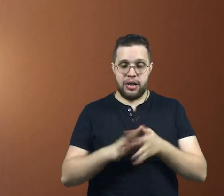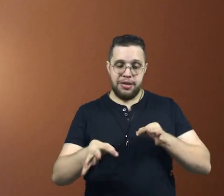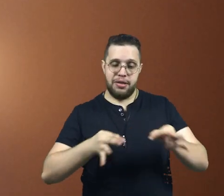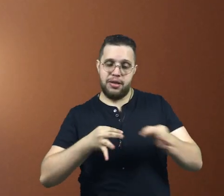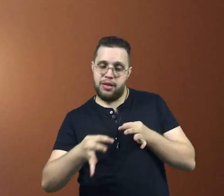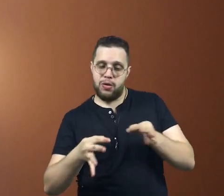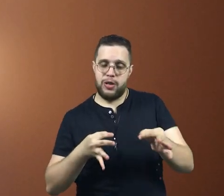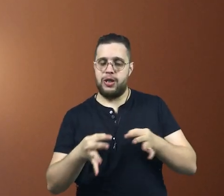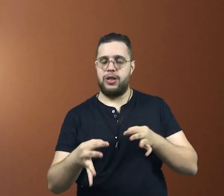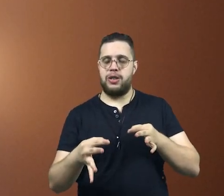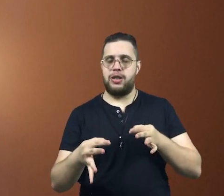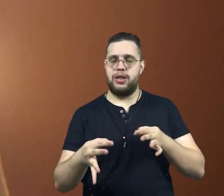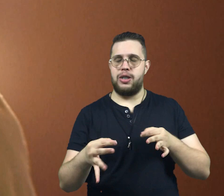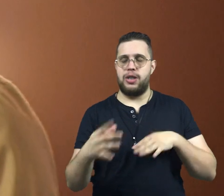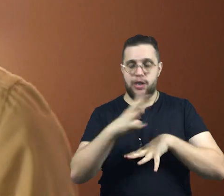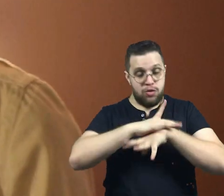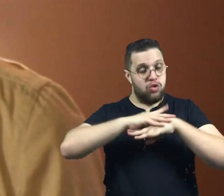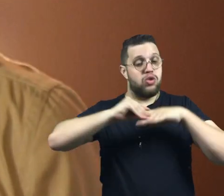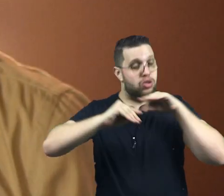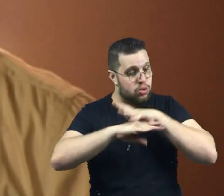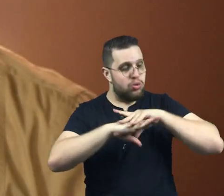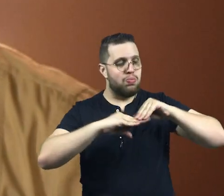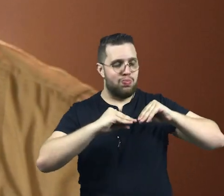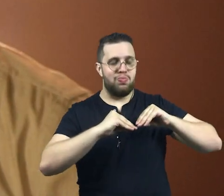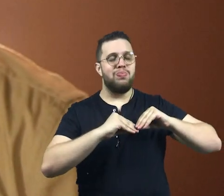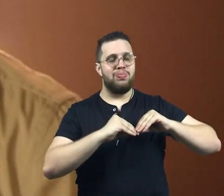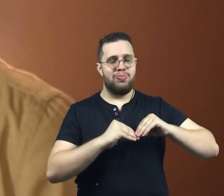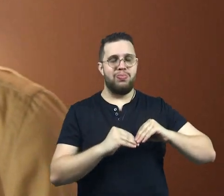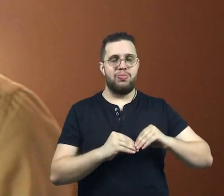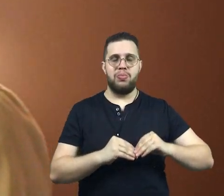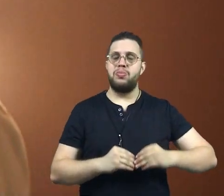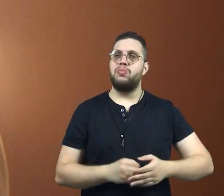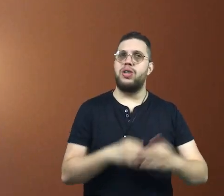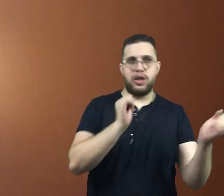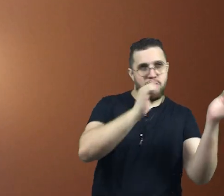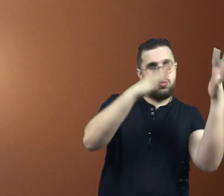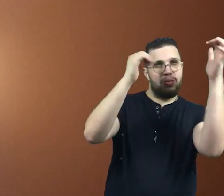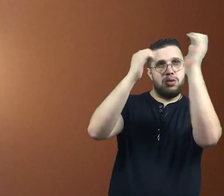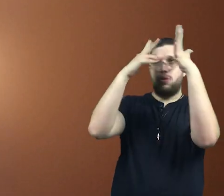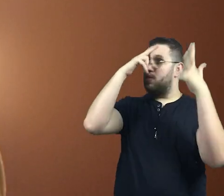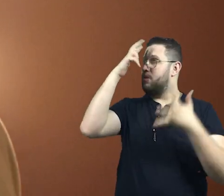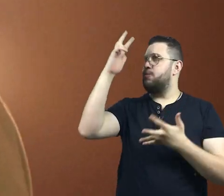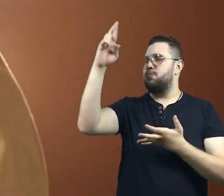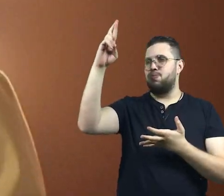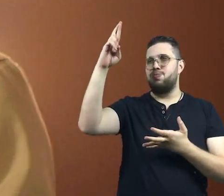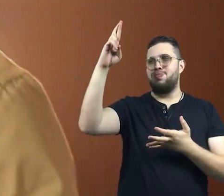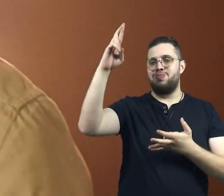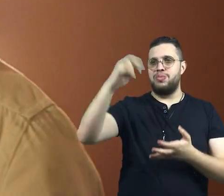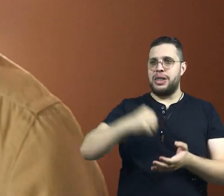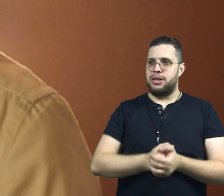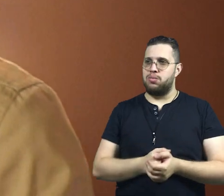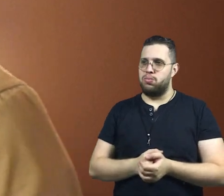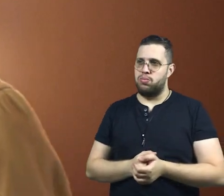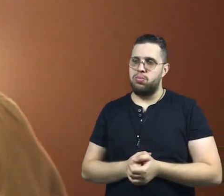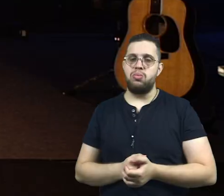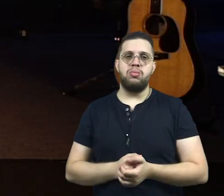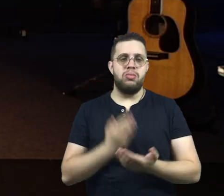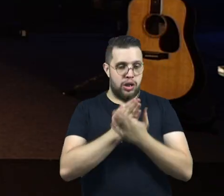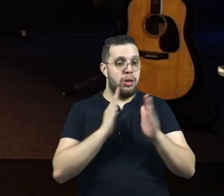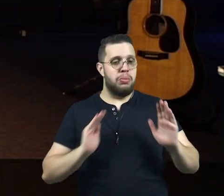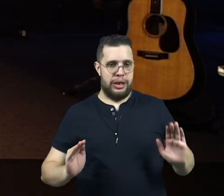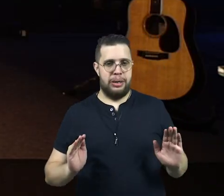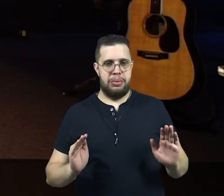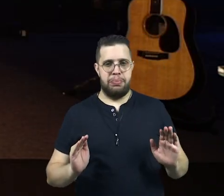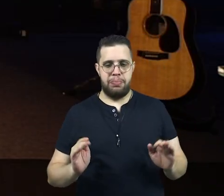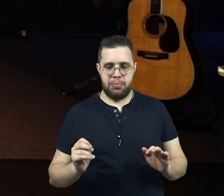o curarei, eu te sararei. Louvado seja o nosso Deus maravilhoso. Só para a gente concluir, no meu